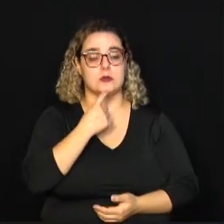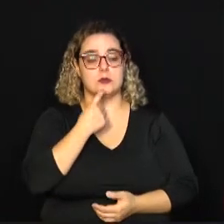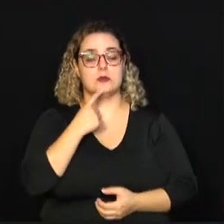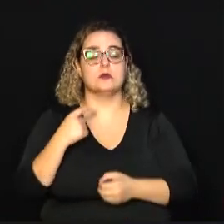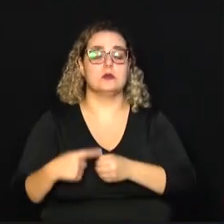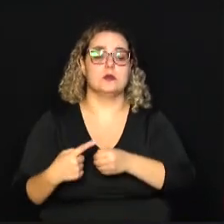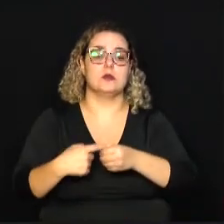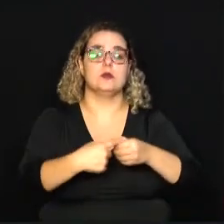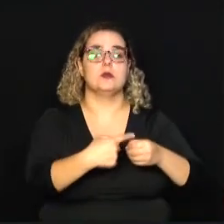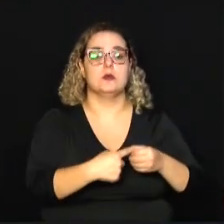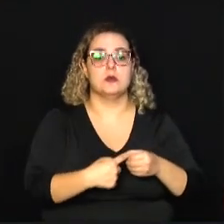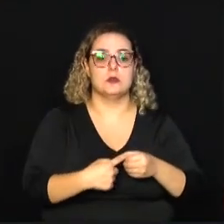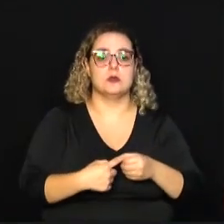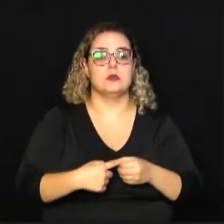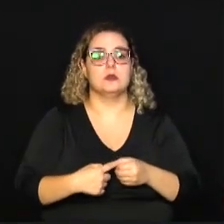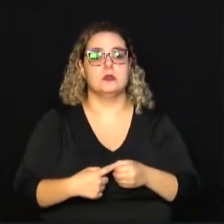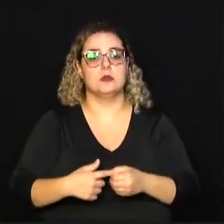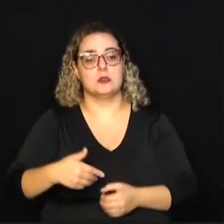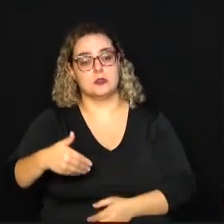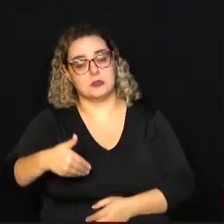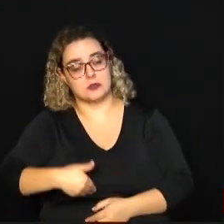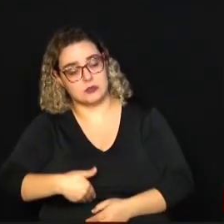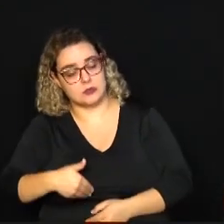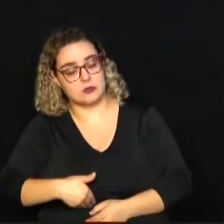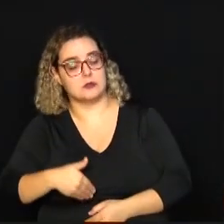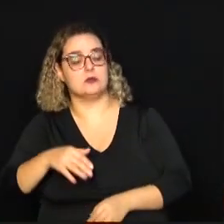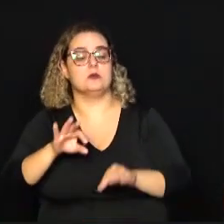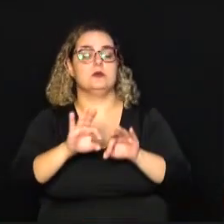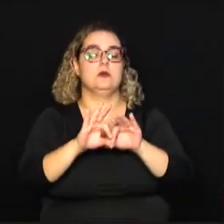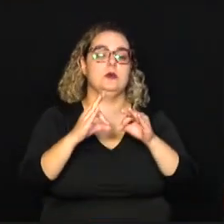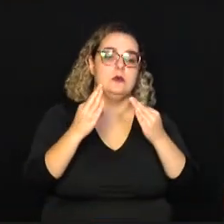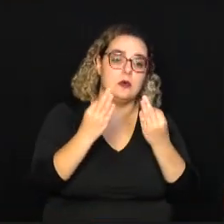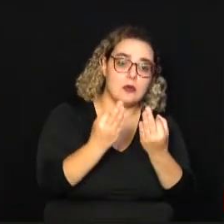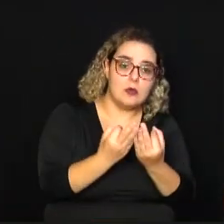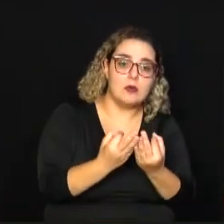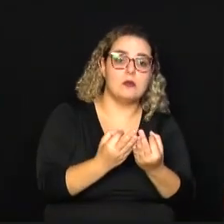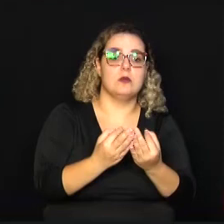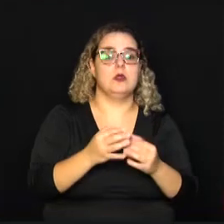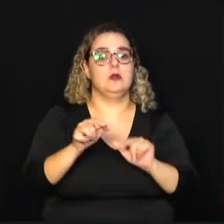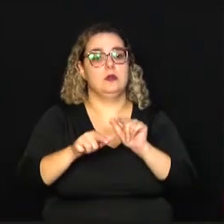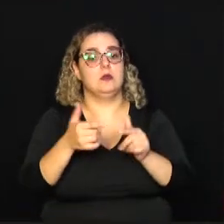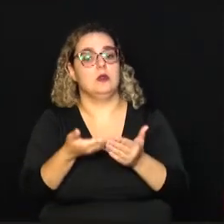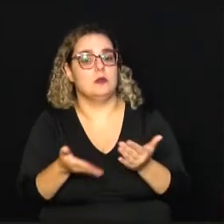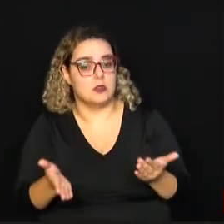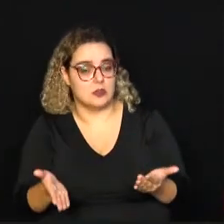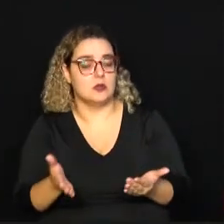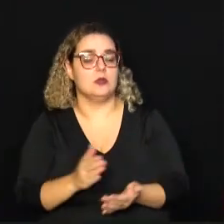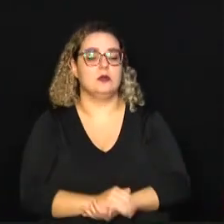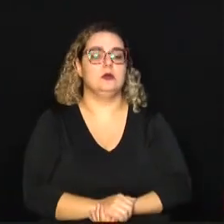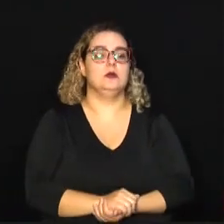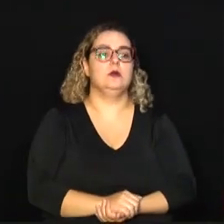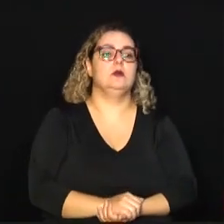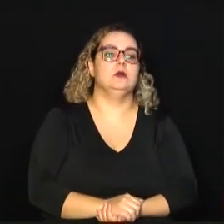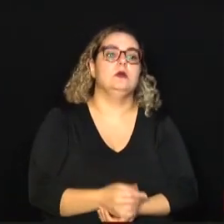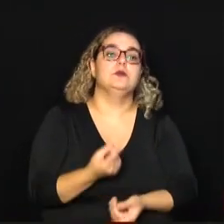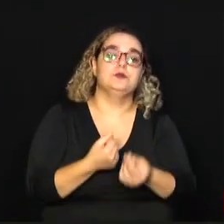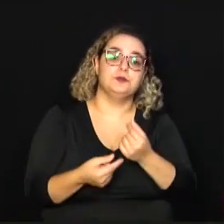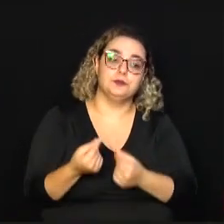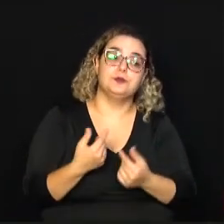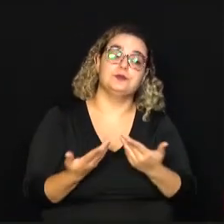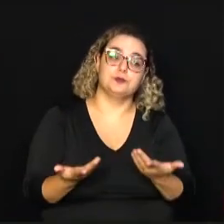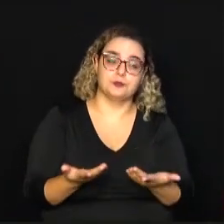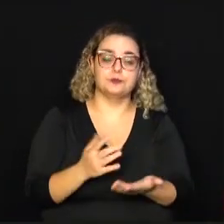das vítimas, das famílias, né, e pela forma como essa pandemia tem atingido aí economicamente o nosso